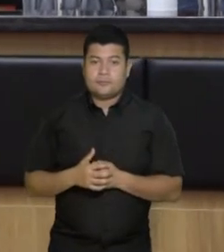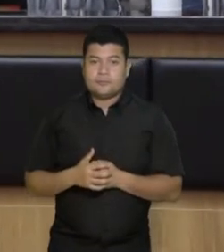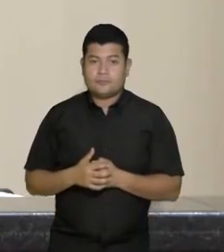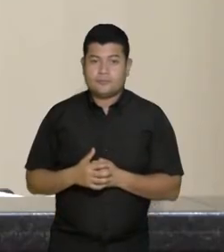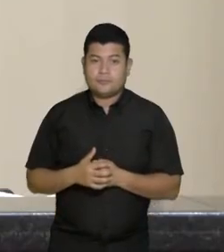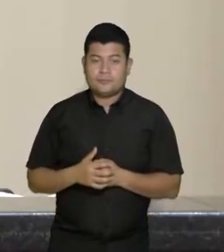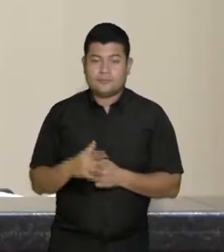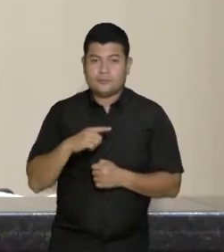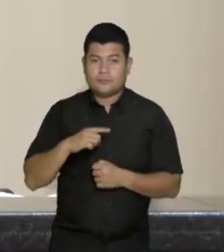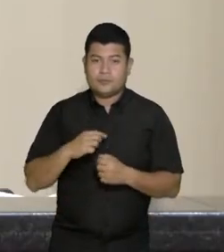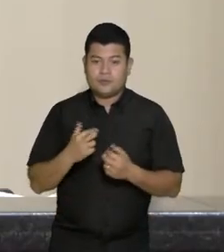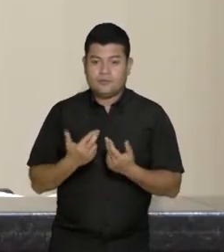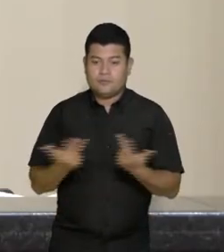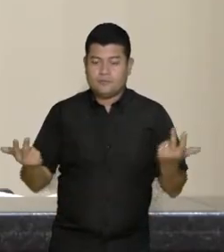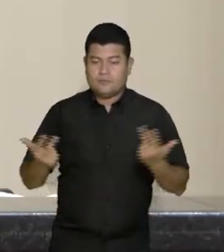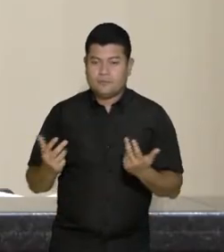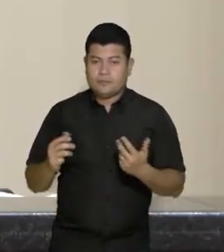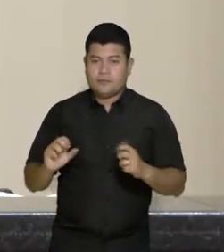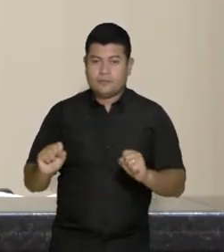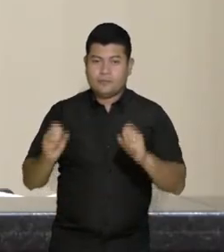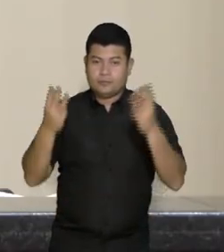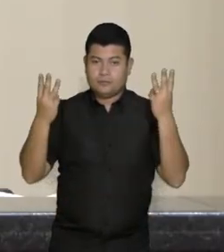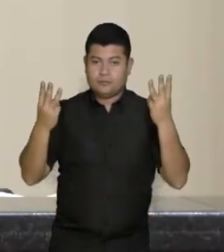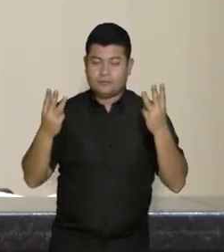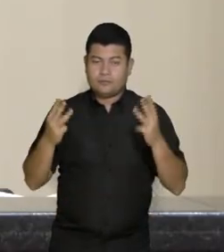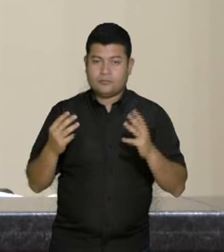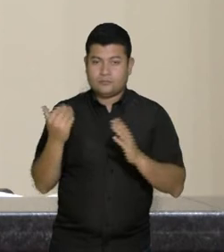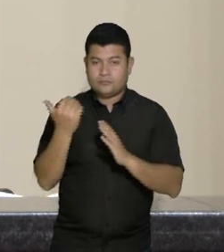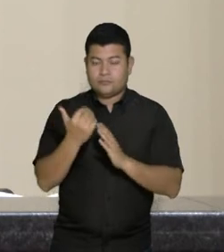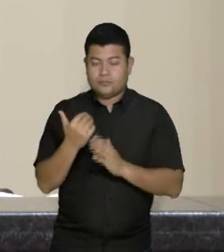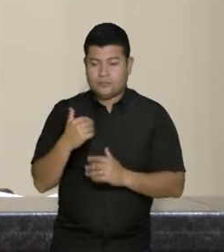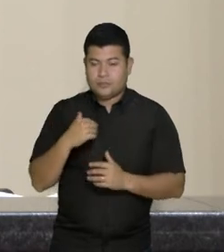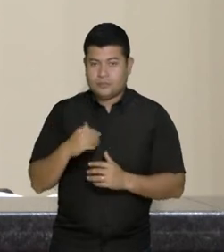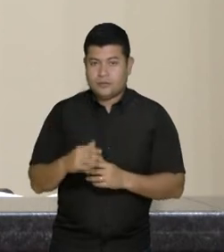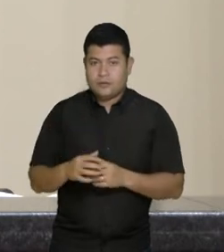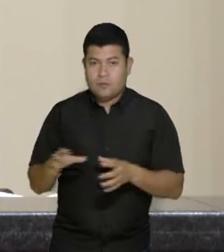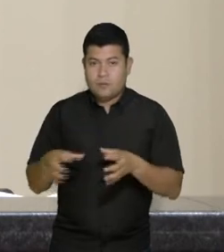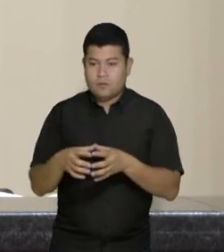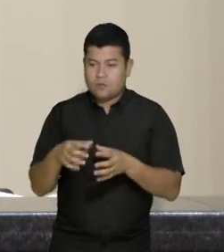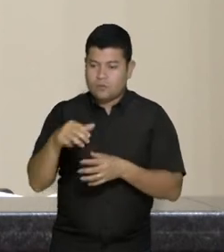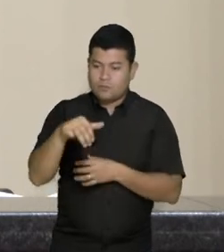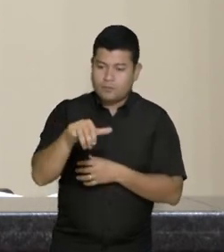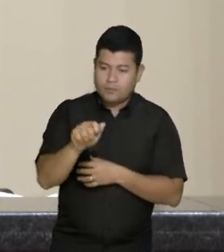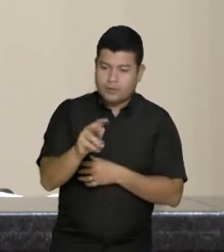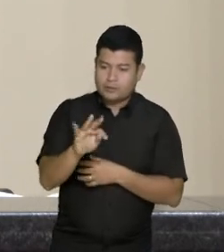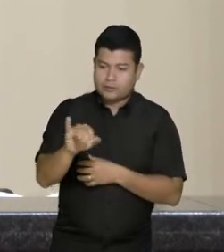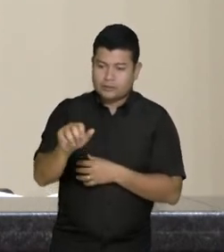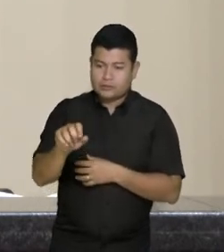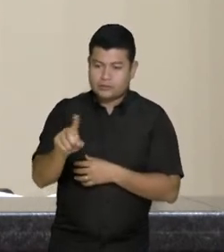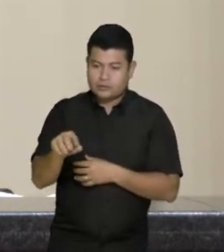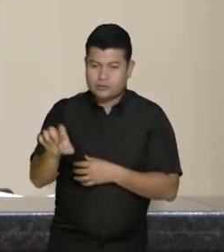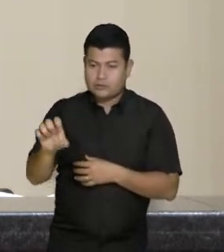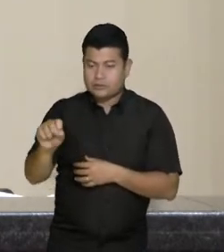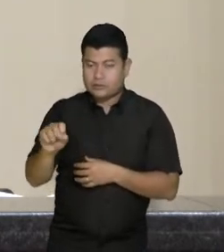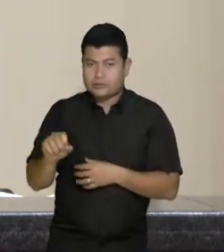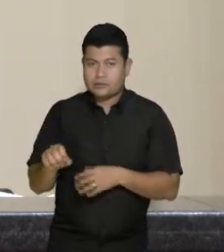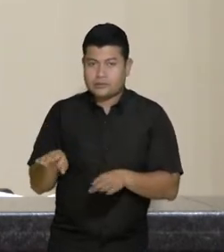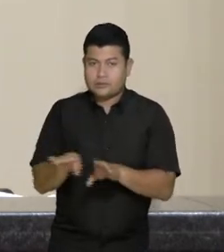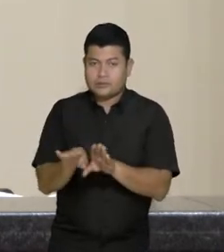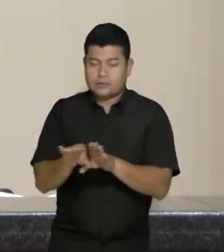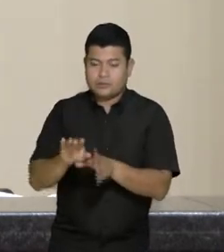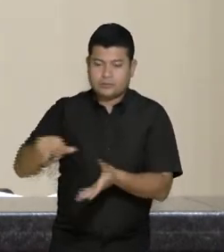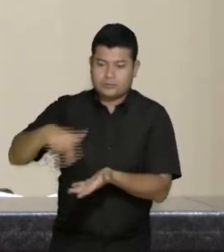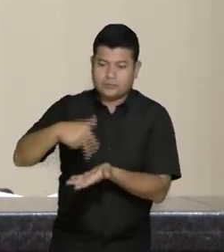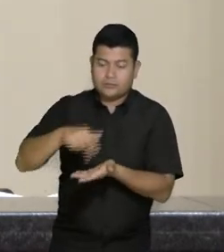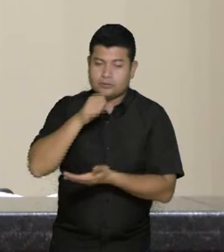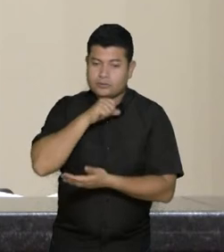vários shows nacionais, Garoto de Ouro, Grupo Matizes, tem baile dos idosos,